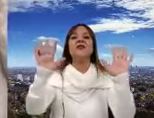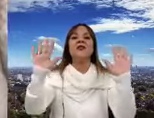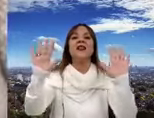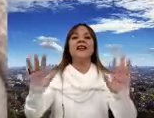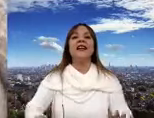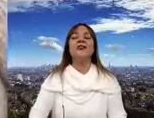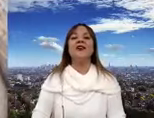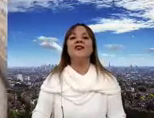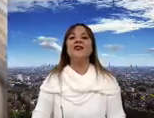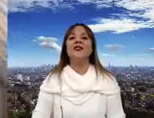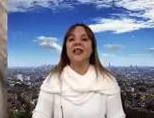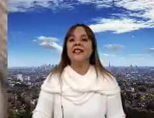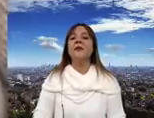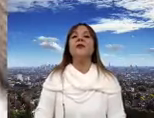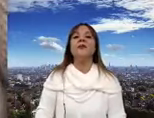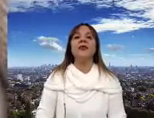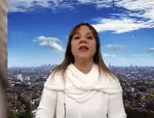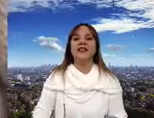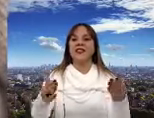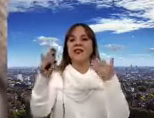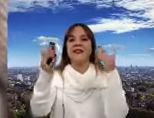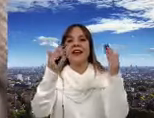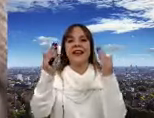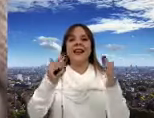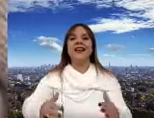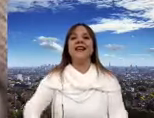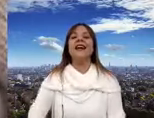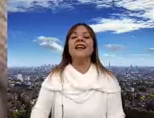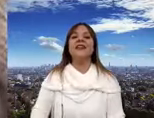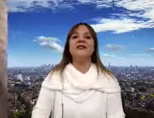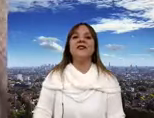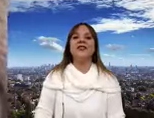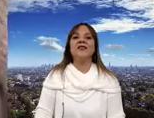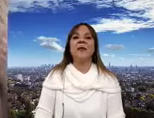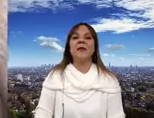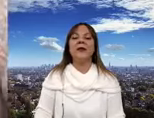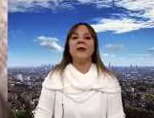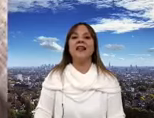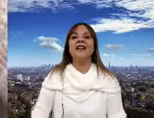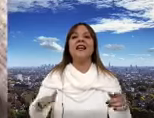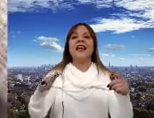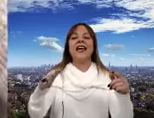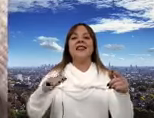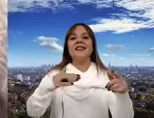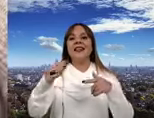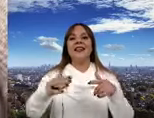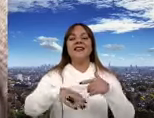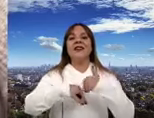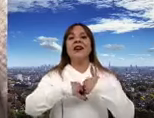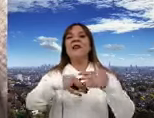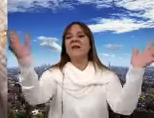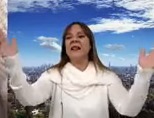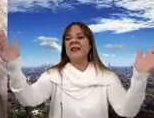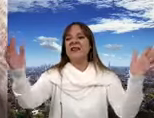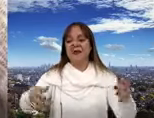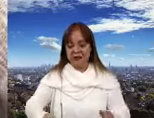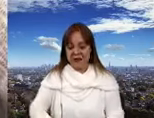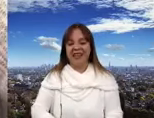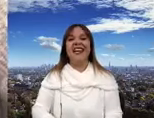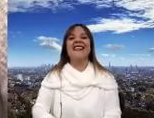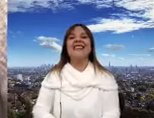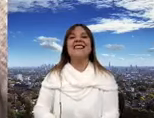a união de vocês, que é muito bonita. A gente vê aí na carinha de vocês o amor, né? Que essa declaração tenha contaminado todo mundo que